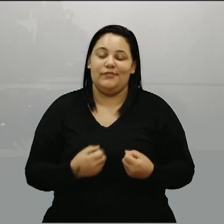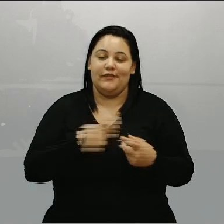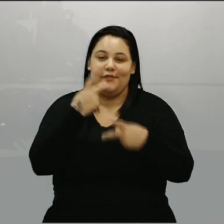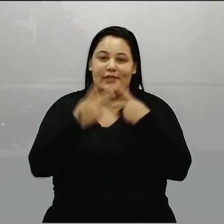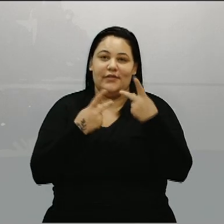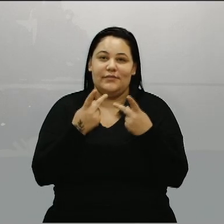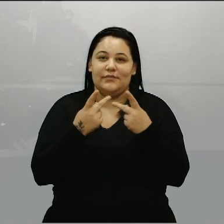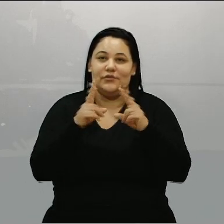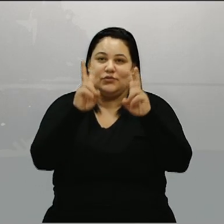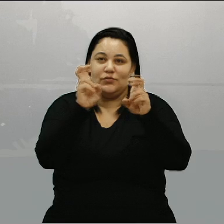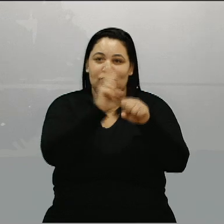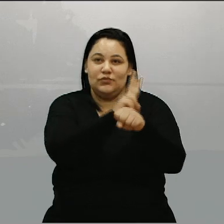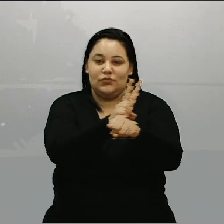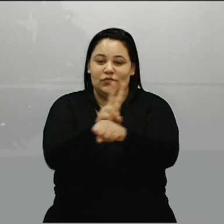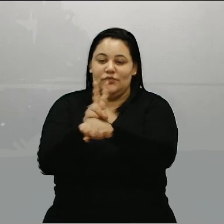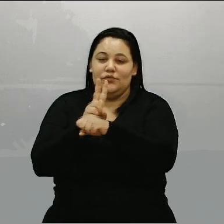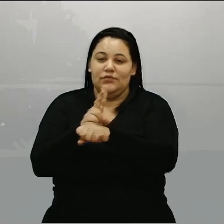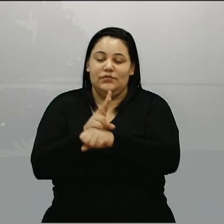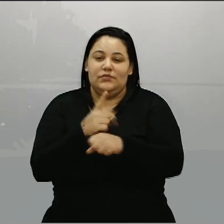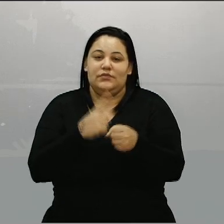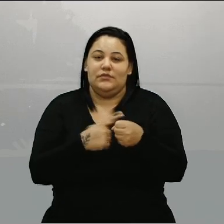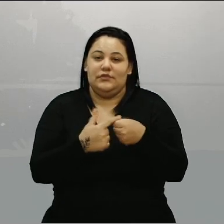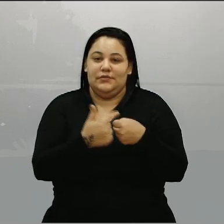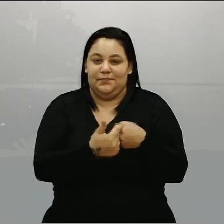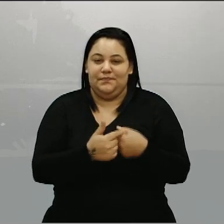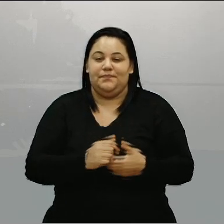sobre zeladoria em nossa cidade.